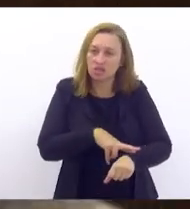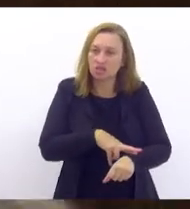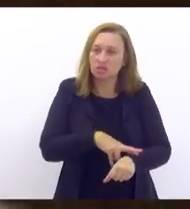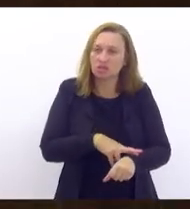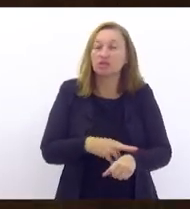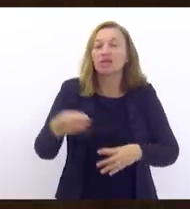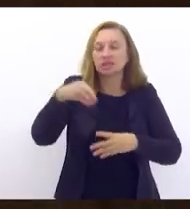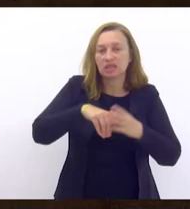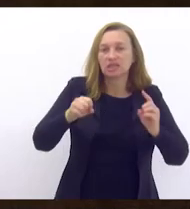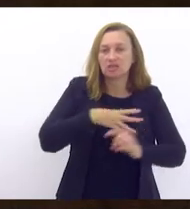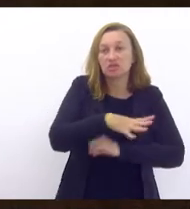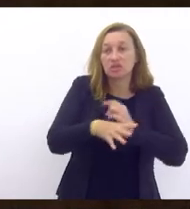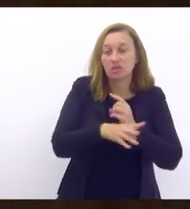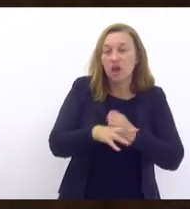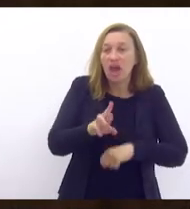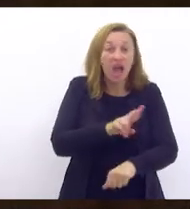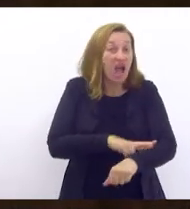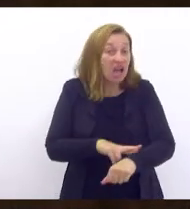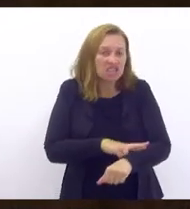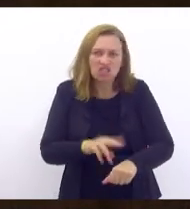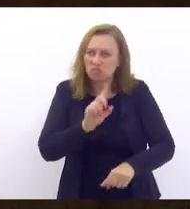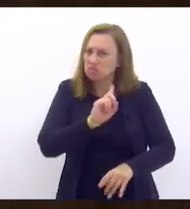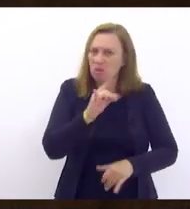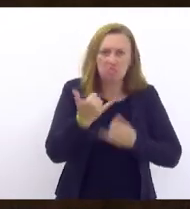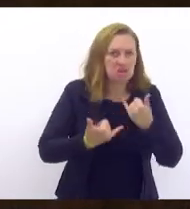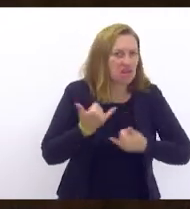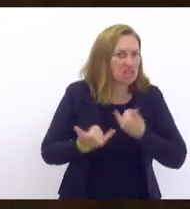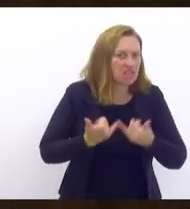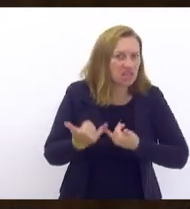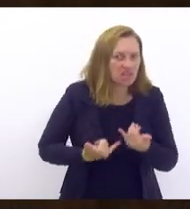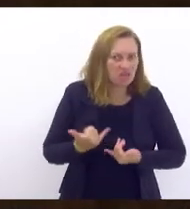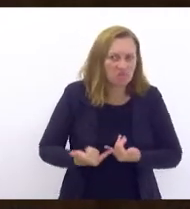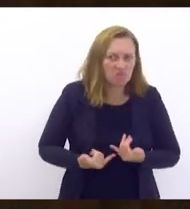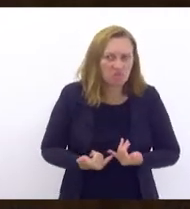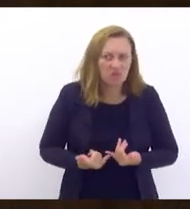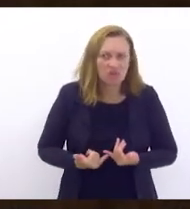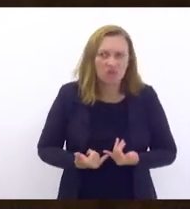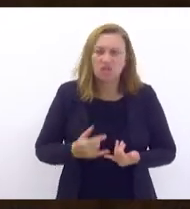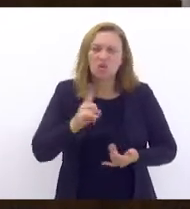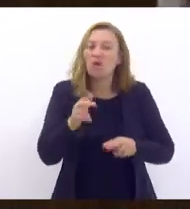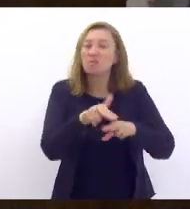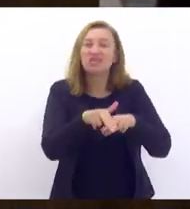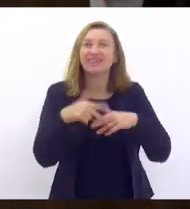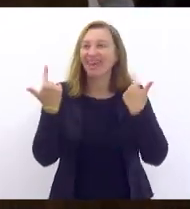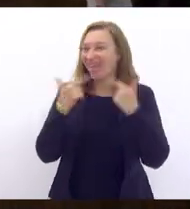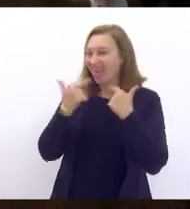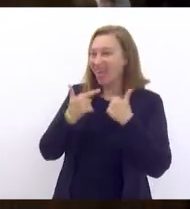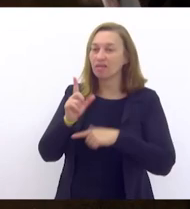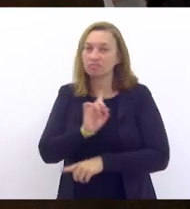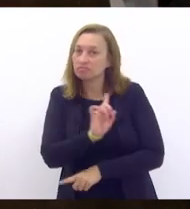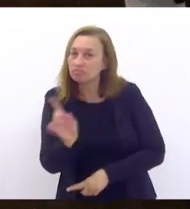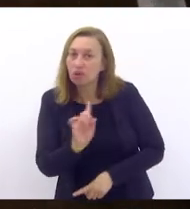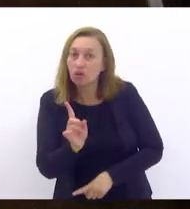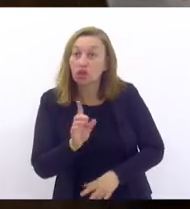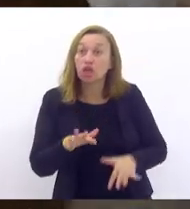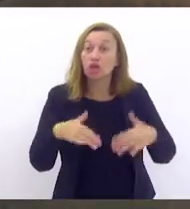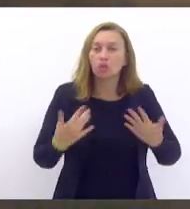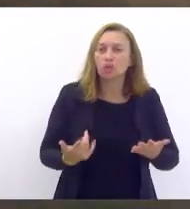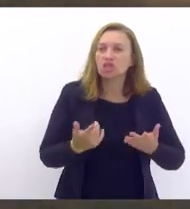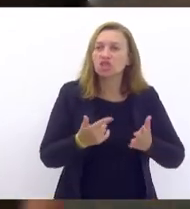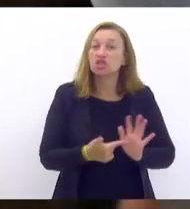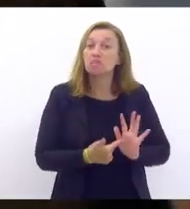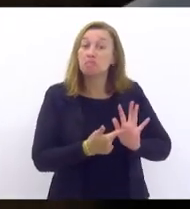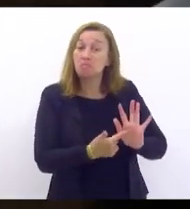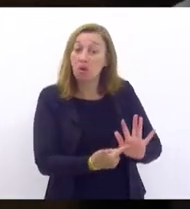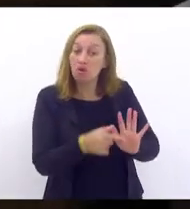da sociedade. Racismo não é brincadeira, racismo não é motivo de riso. E quando a gente demarca